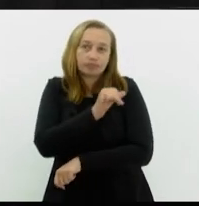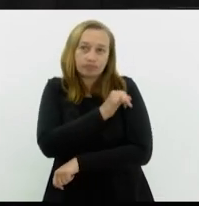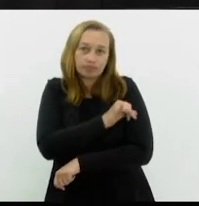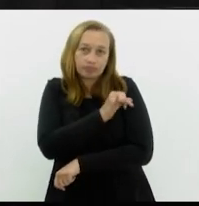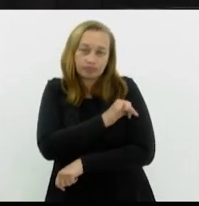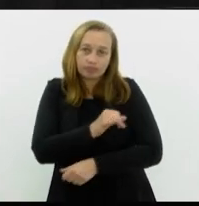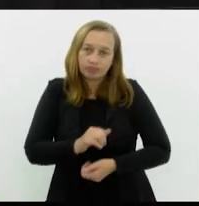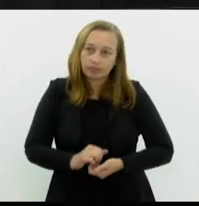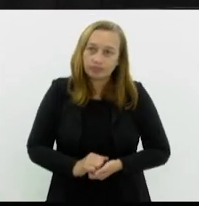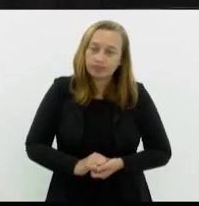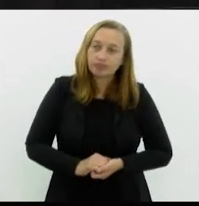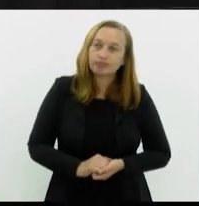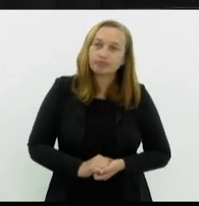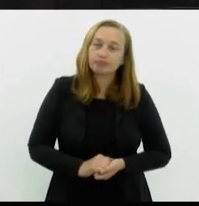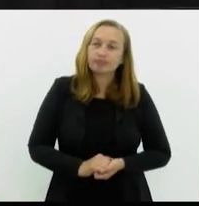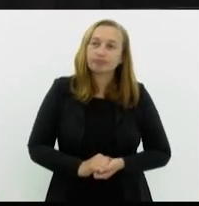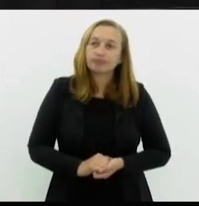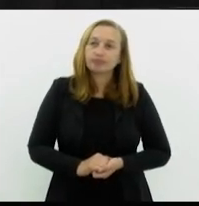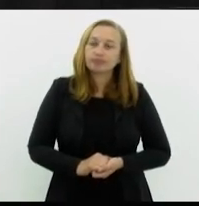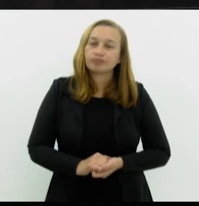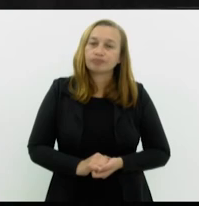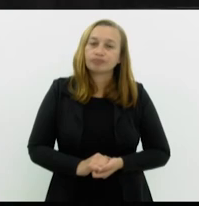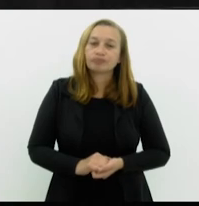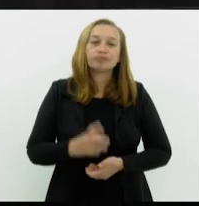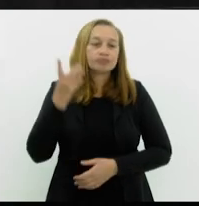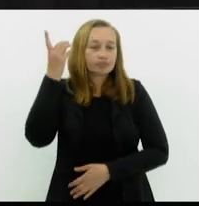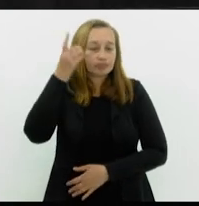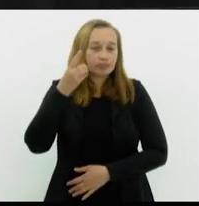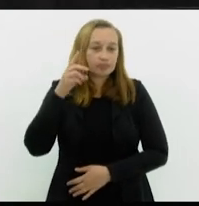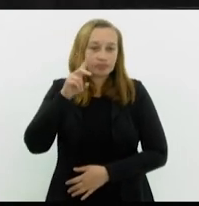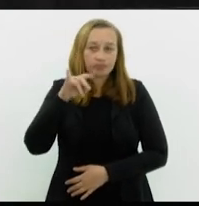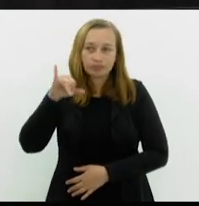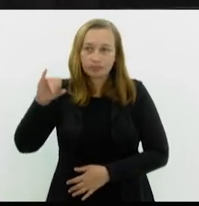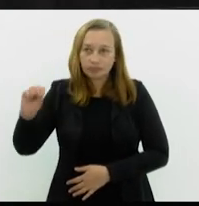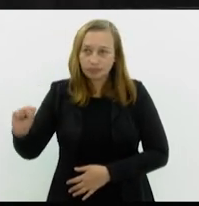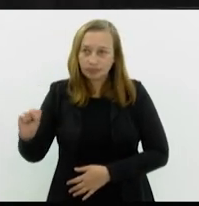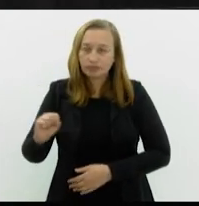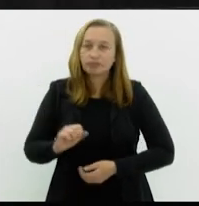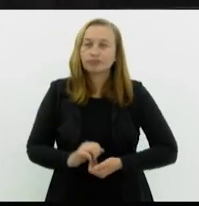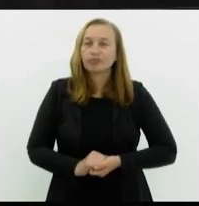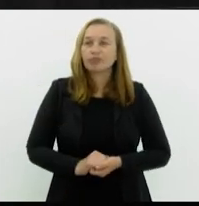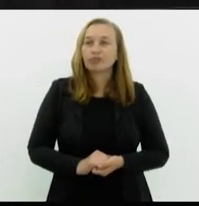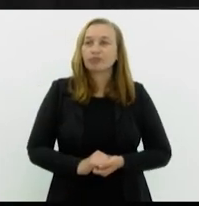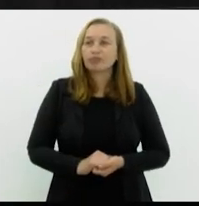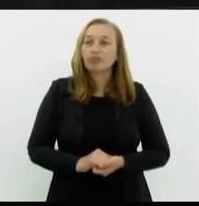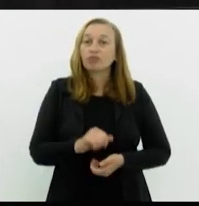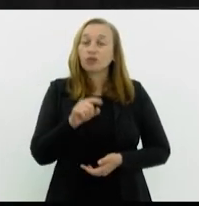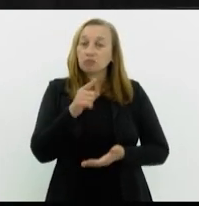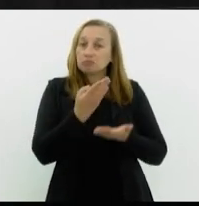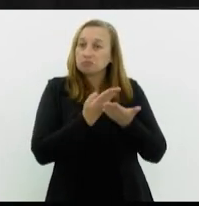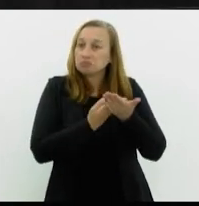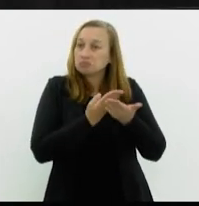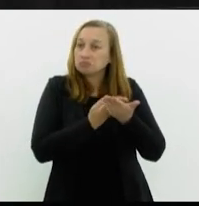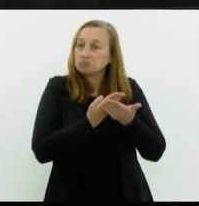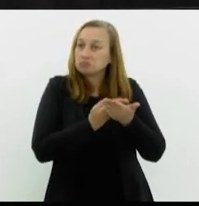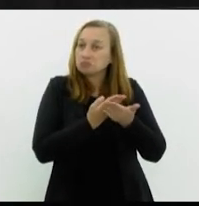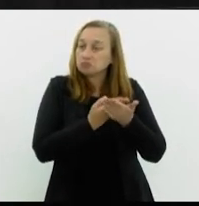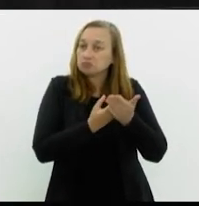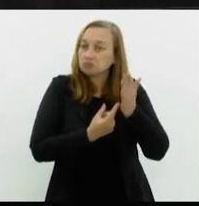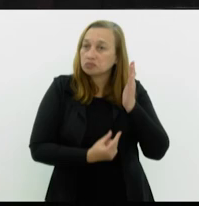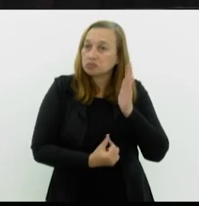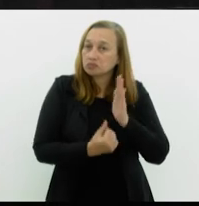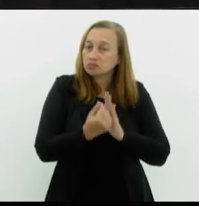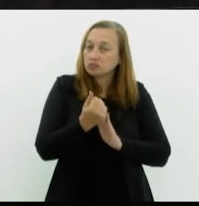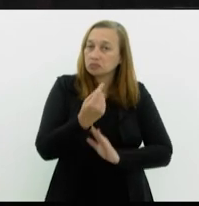Janeiro. Deputado Vinícius Cozolino, que é um estudioso das finanças